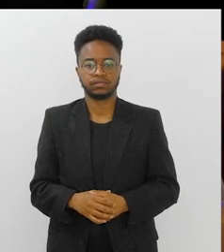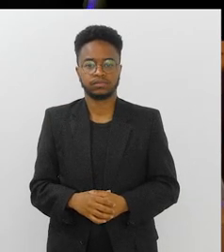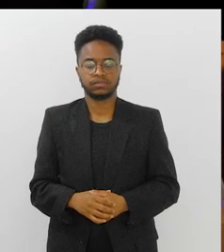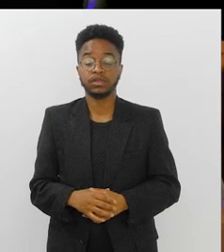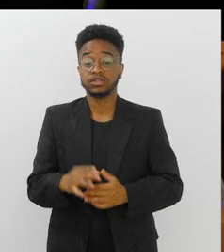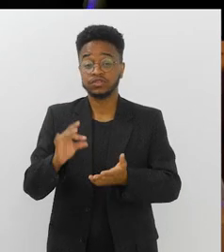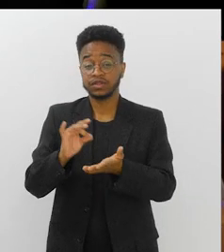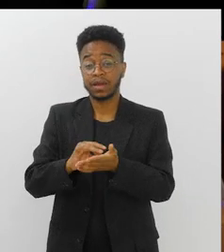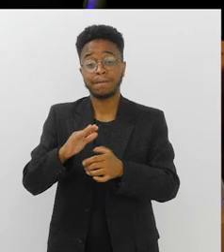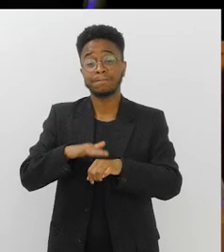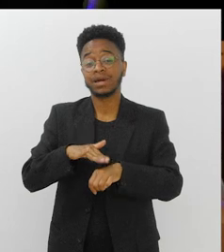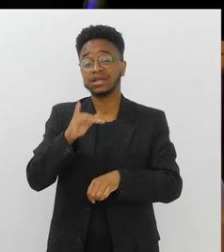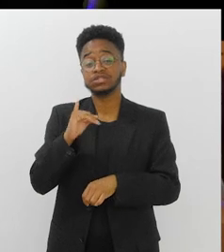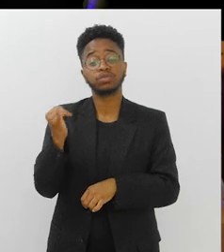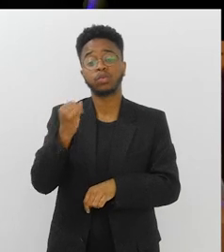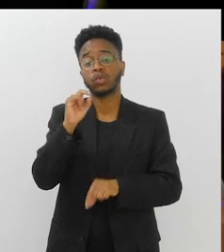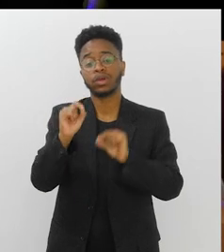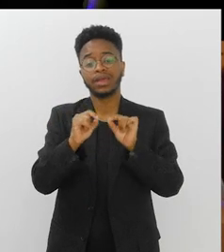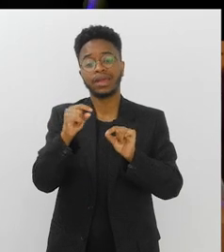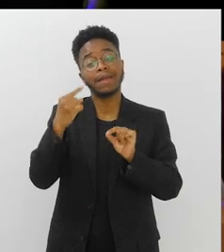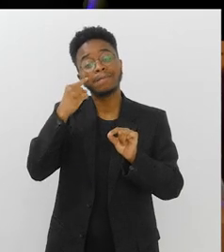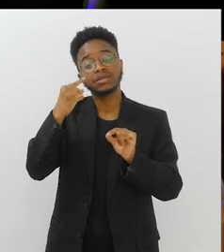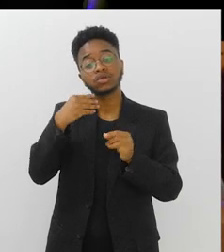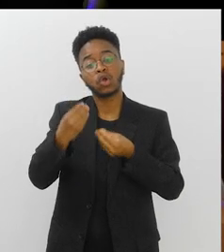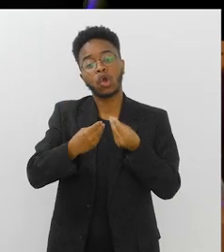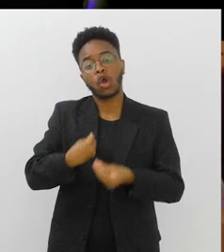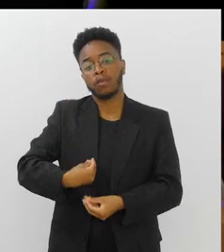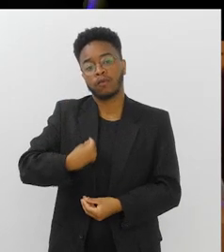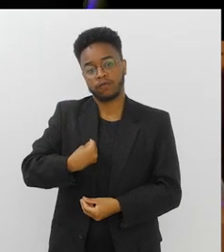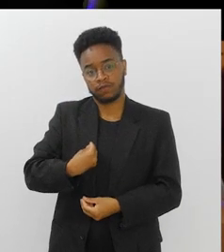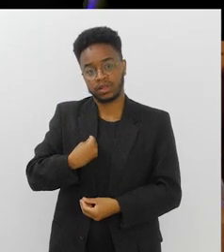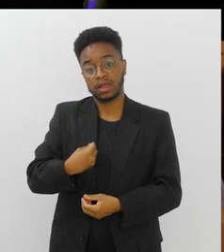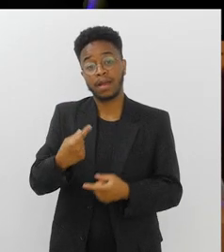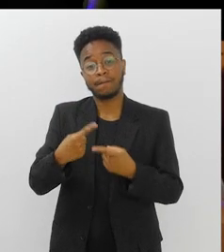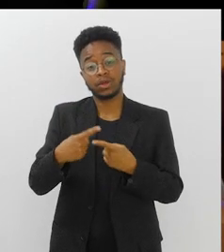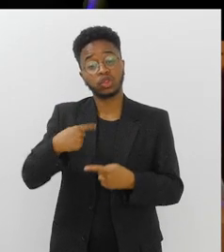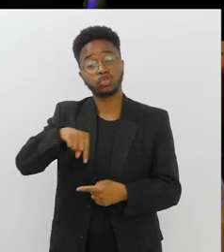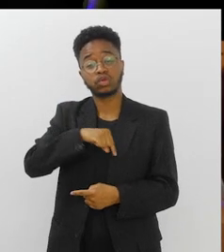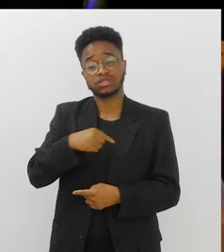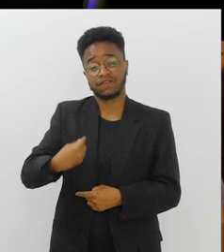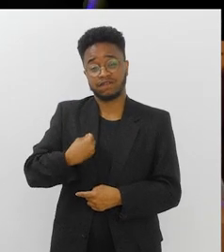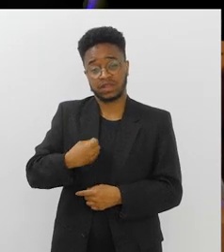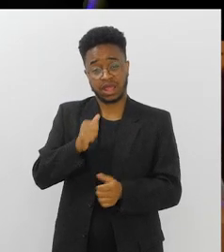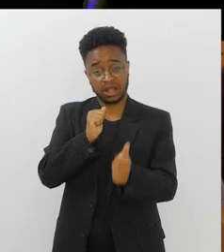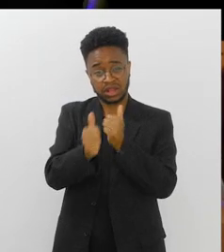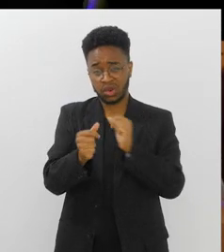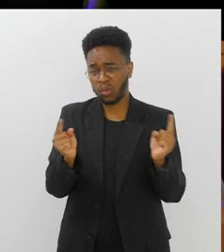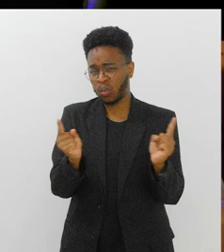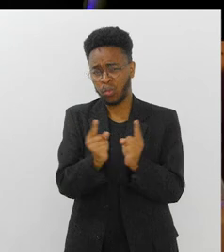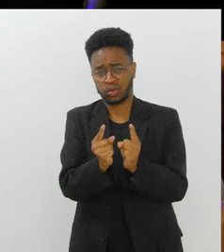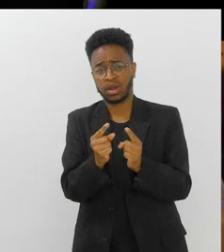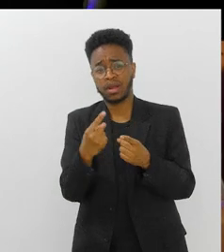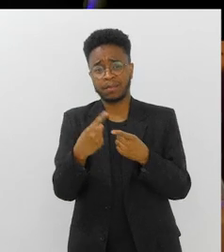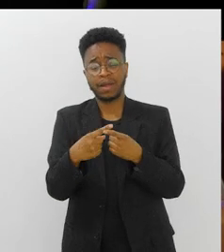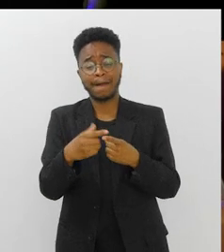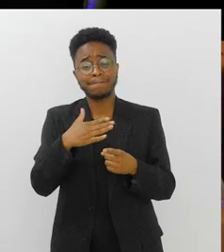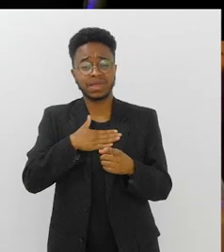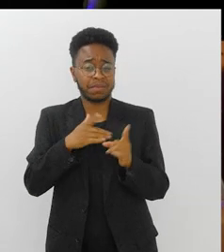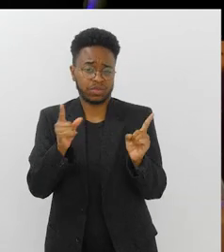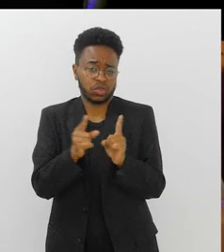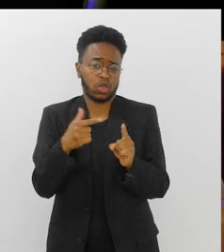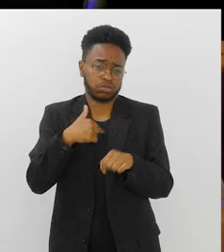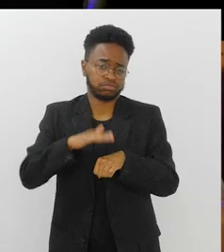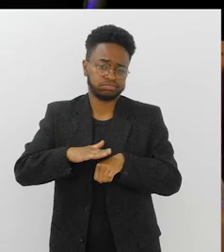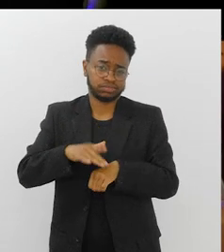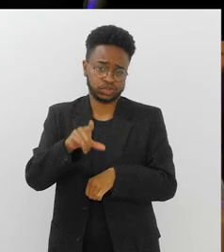eh eles precisam também pensar na vida deles né a nossa vida de atleta é muito curta né A minha foi menor ainda por por